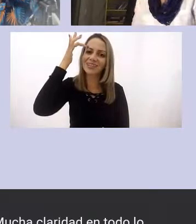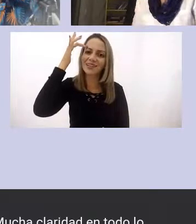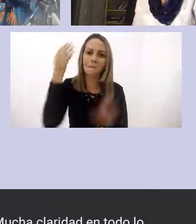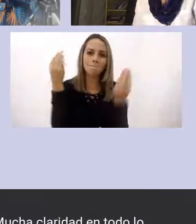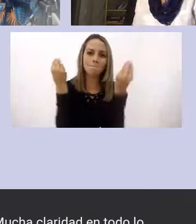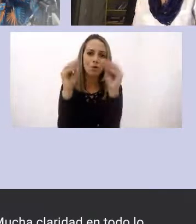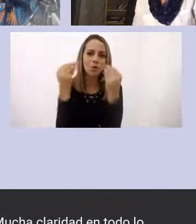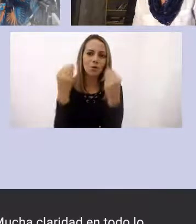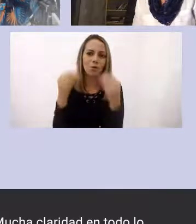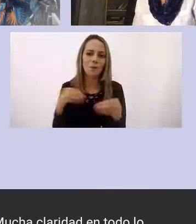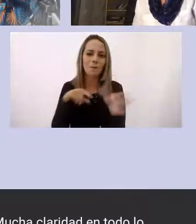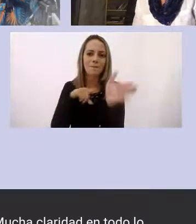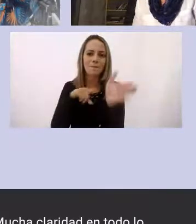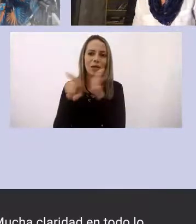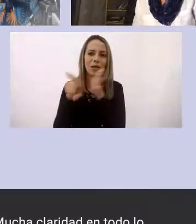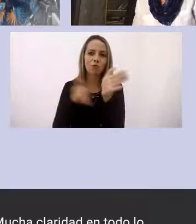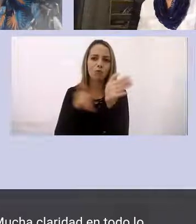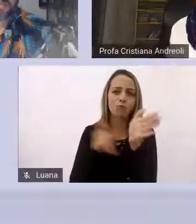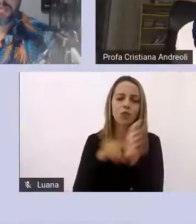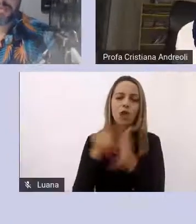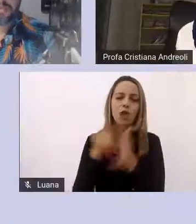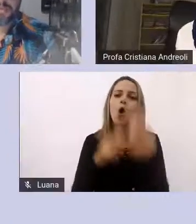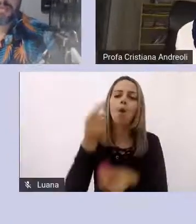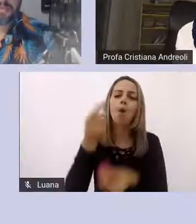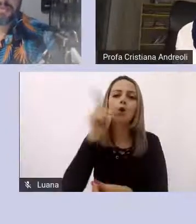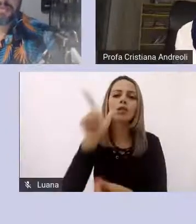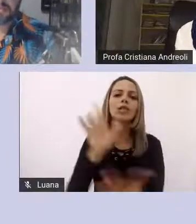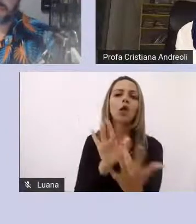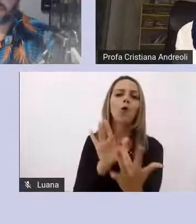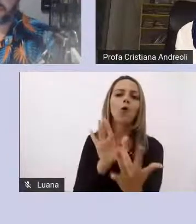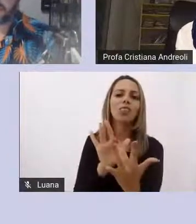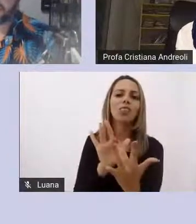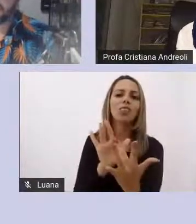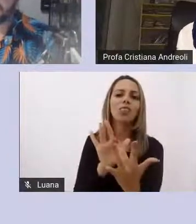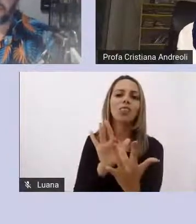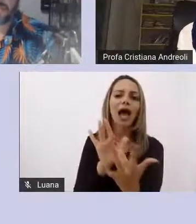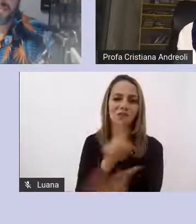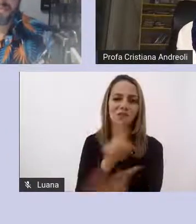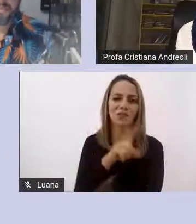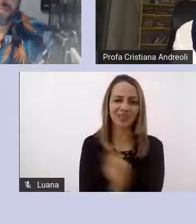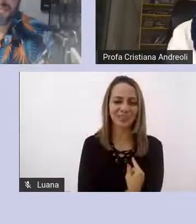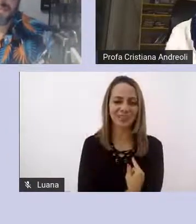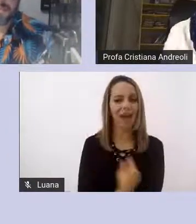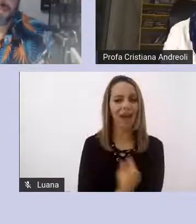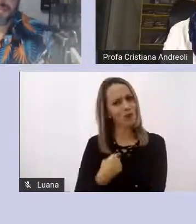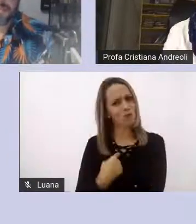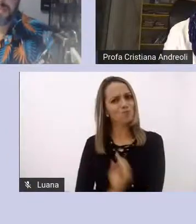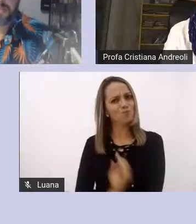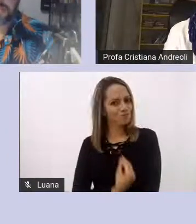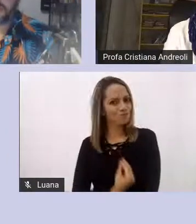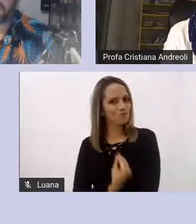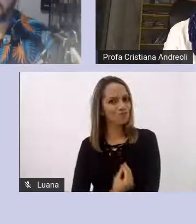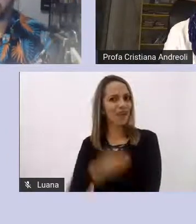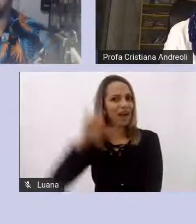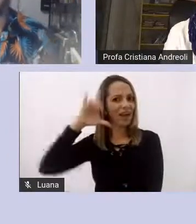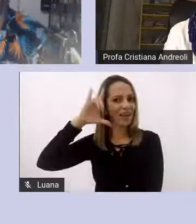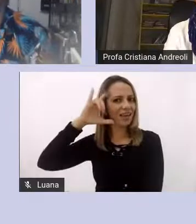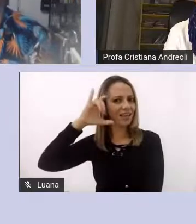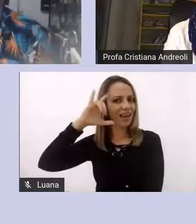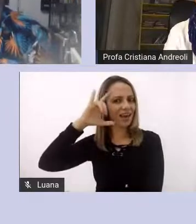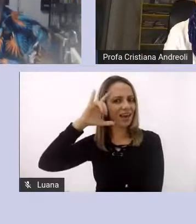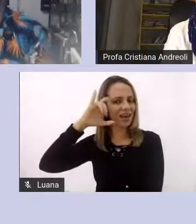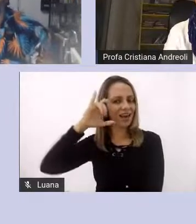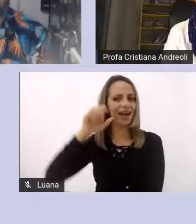Eu sou muito participante no Instagram, né? Meu Instagram é @iesval, eu até postei marcando o IFMG Ouro Preto,